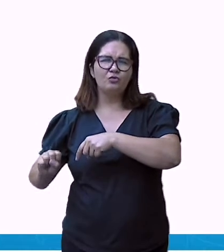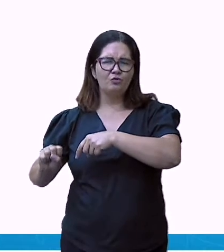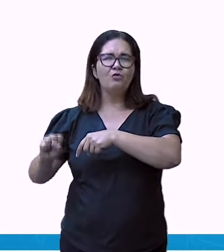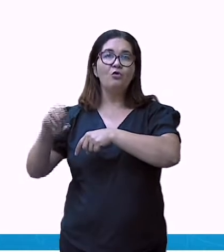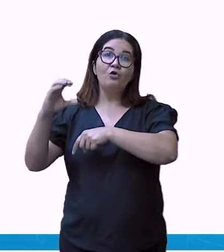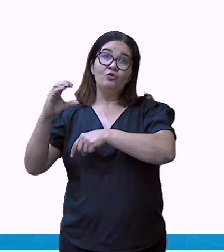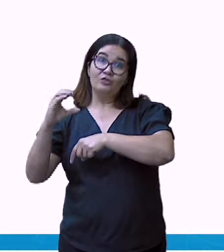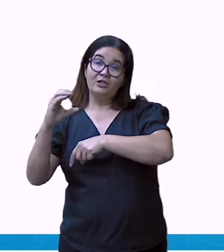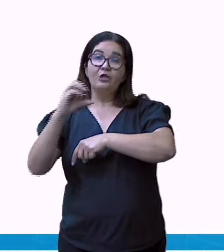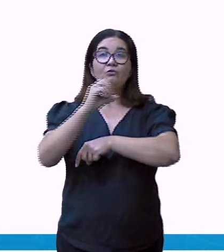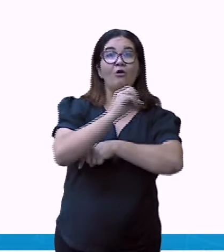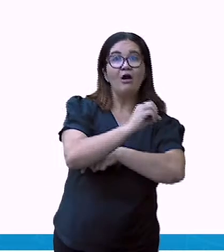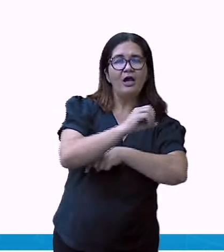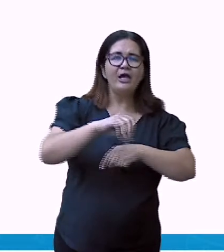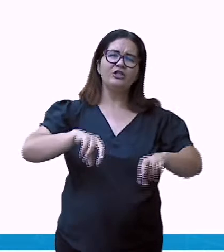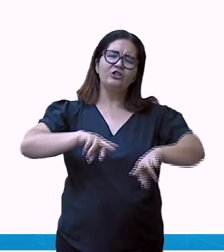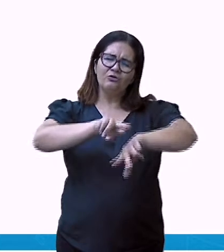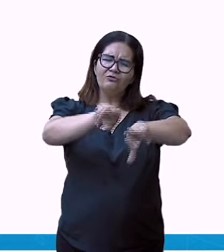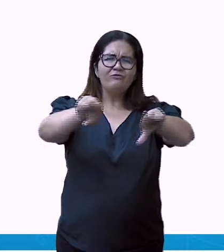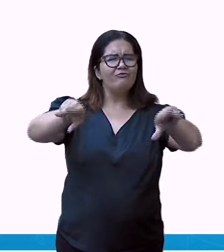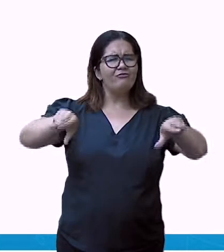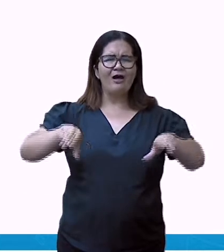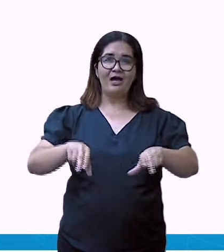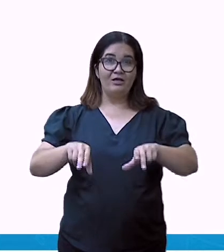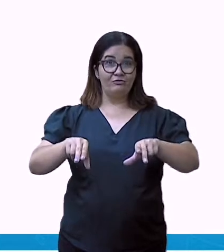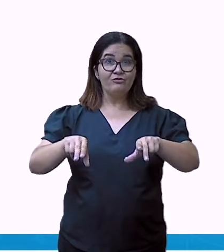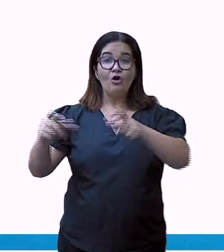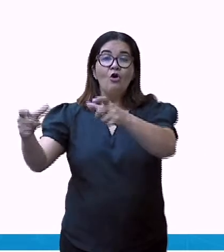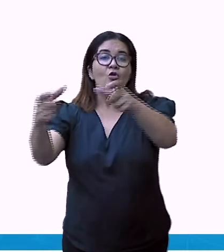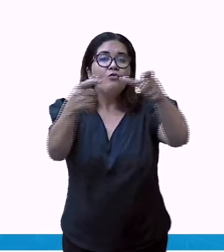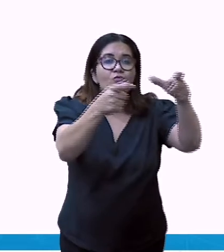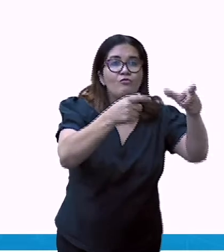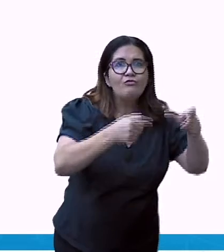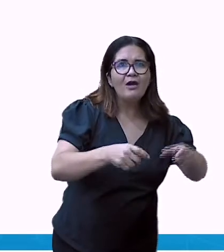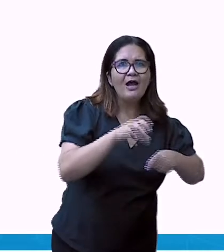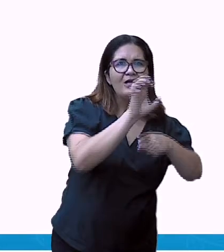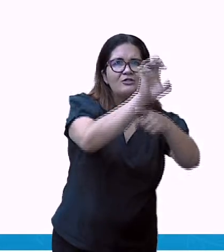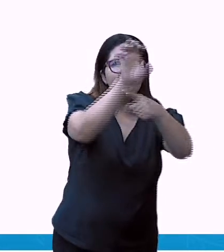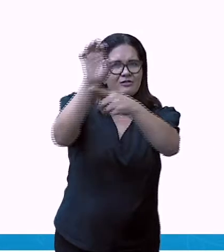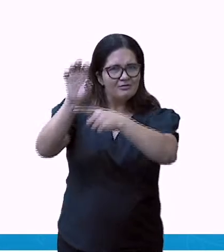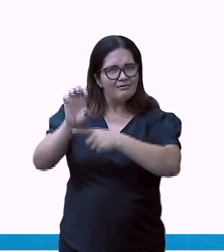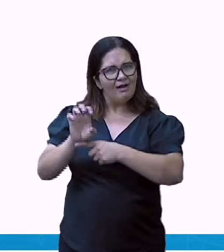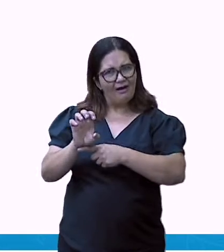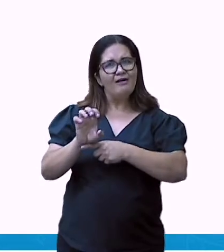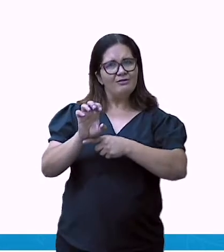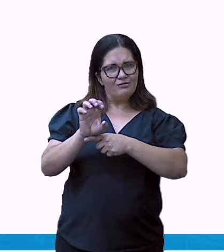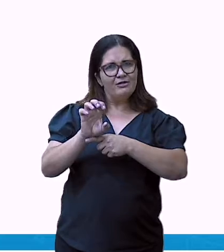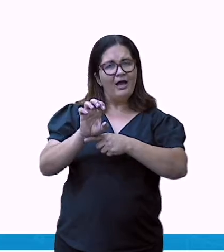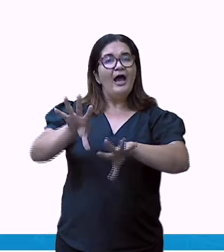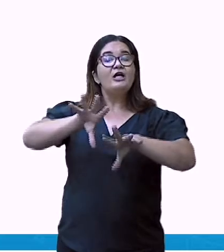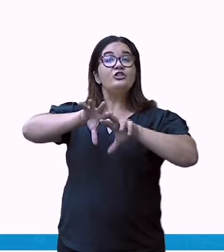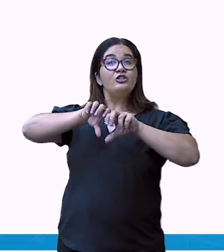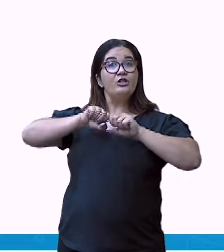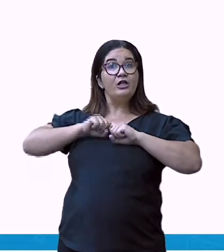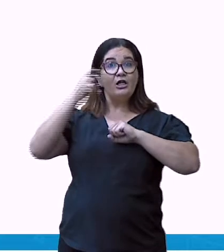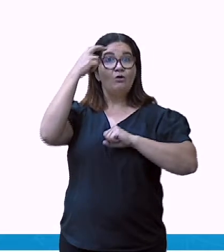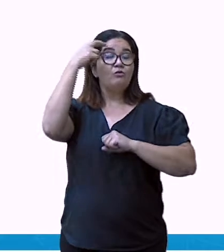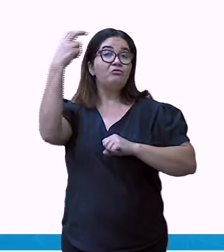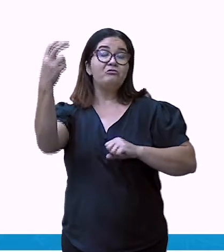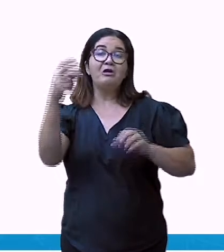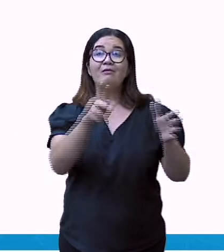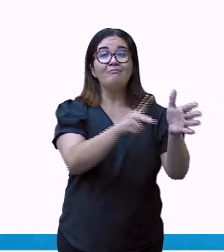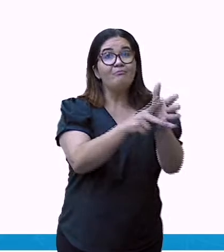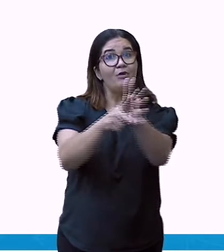de manifestar sua religiosidade. Essas manifestações culturais são transmitidas